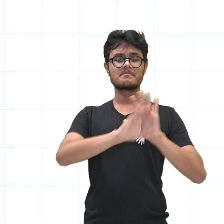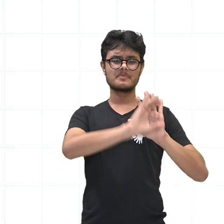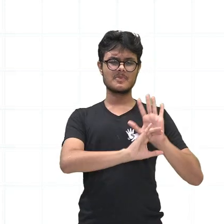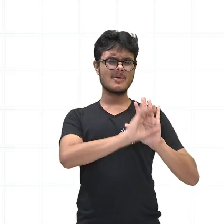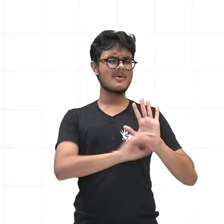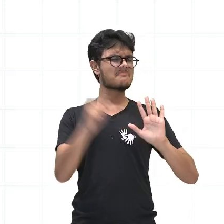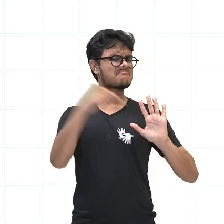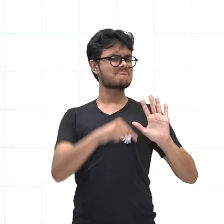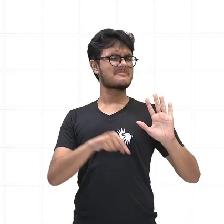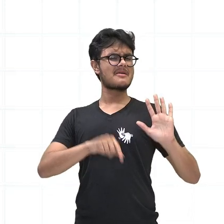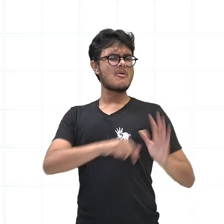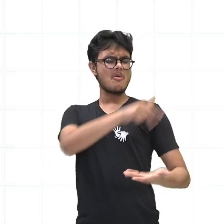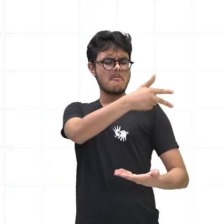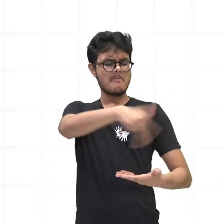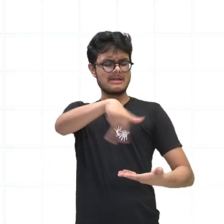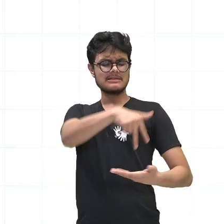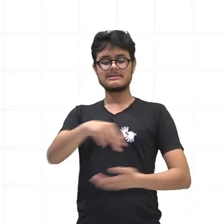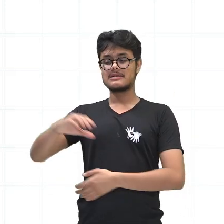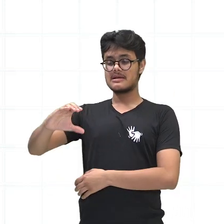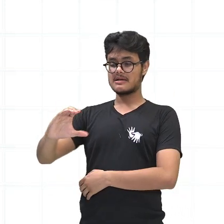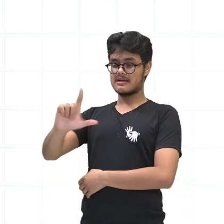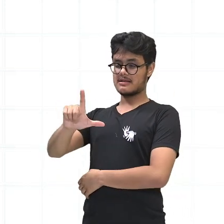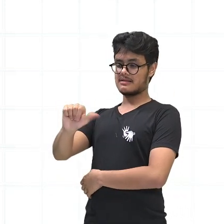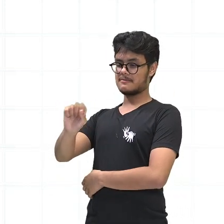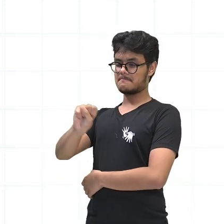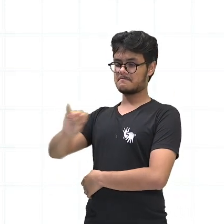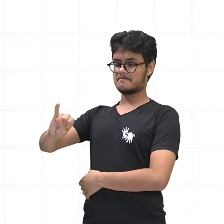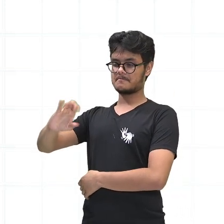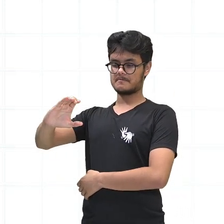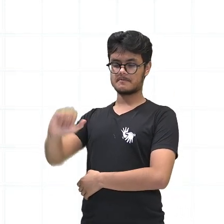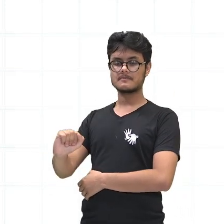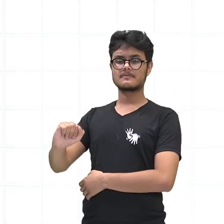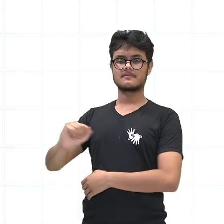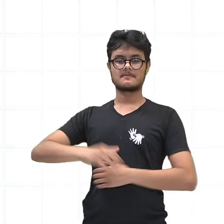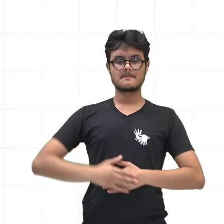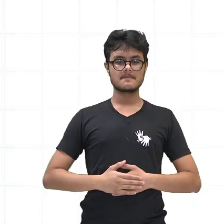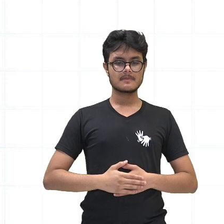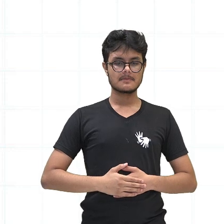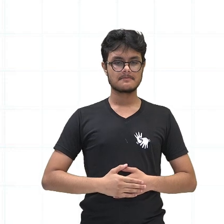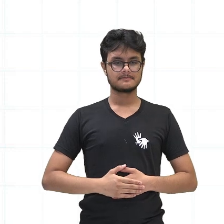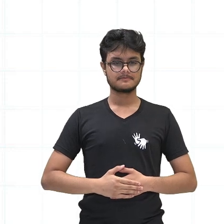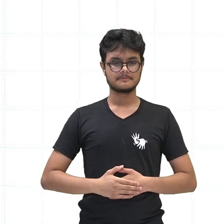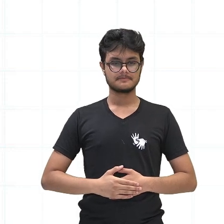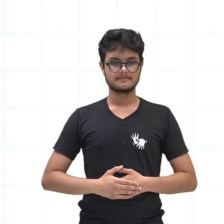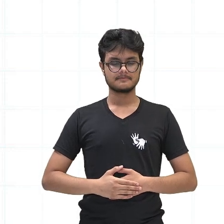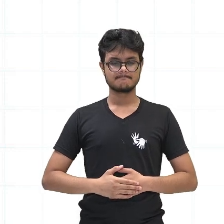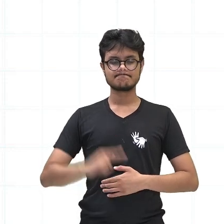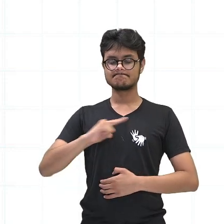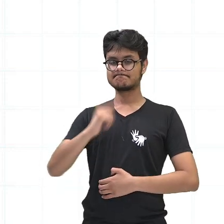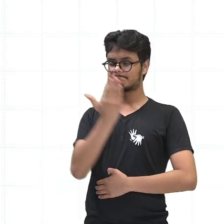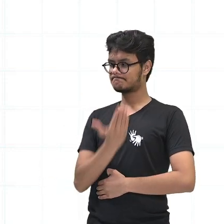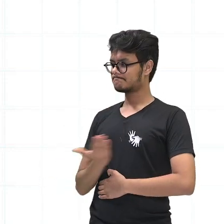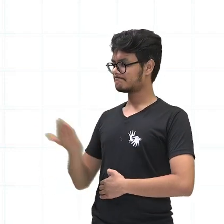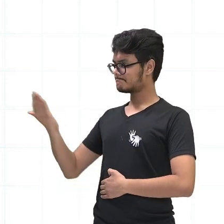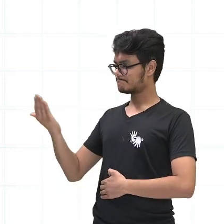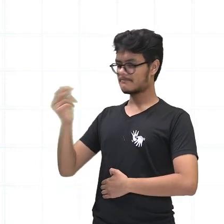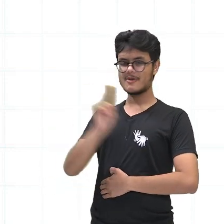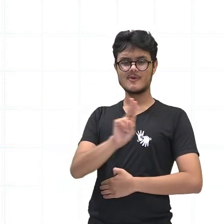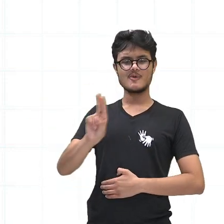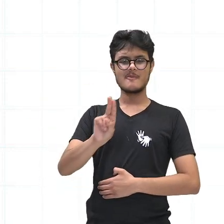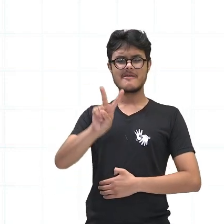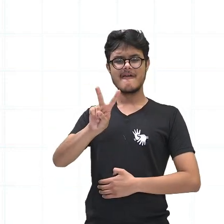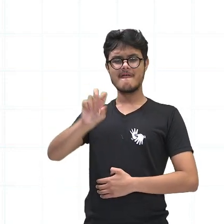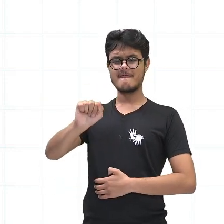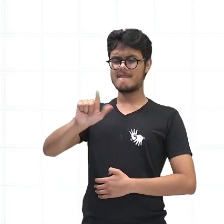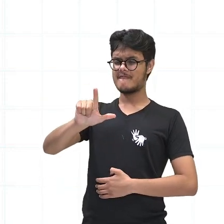dança clássica. Vamos ver? Surgiu a valsa vienense. Quem nunca ouviu falar